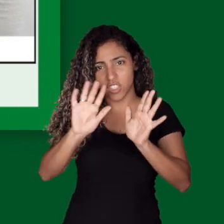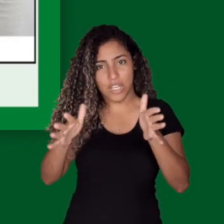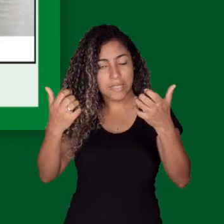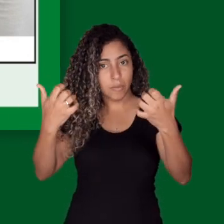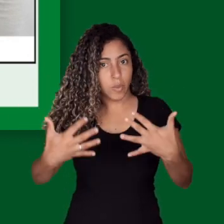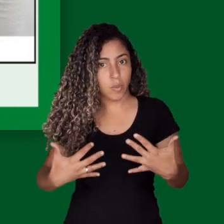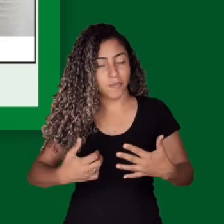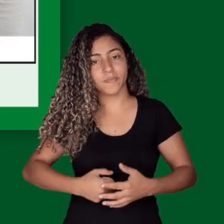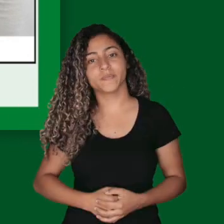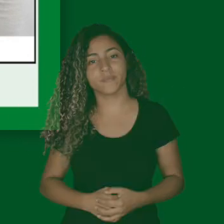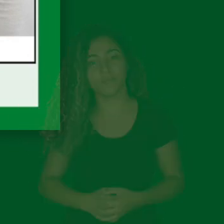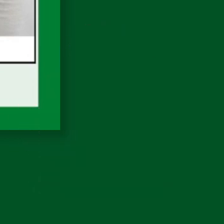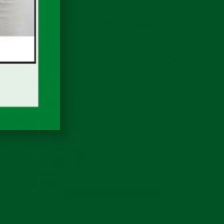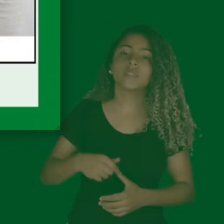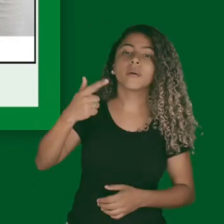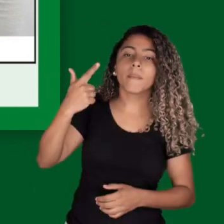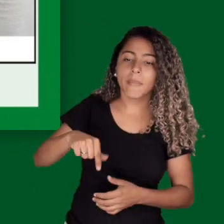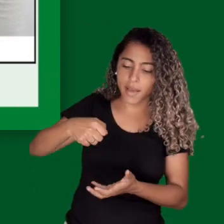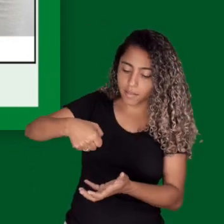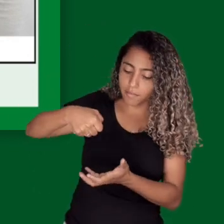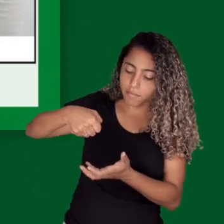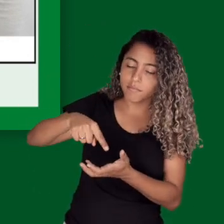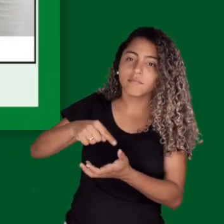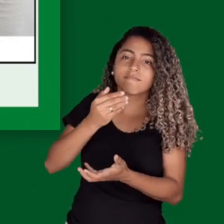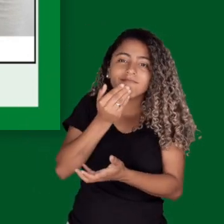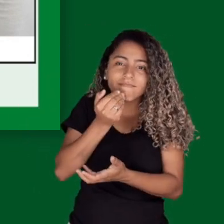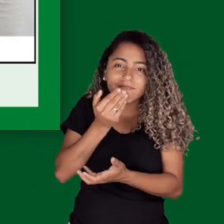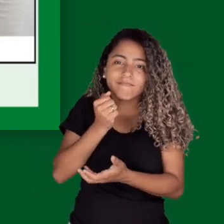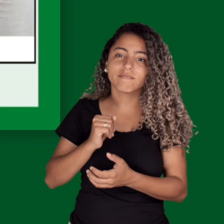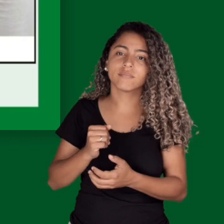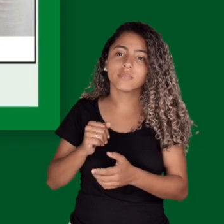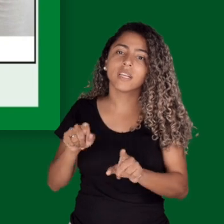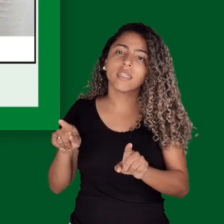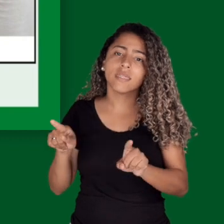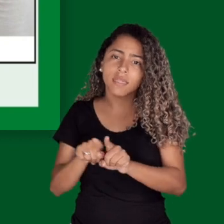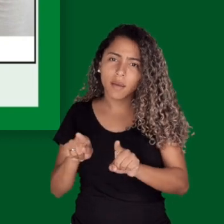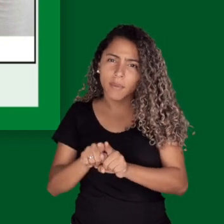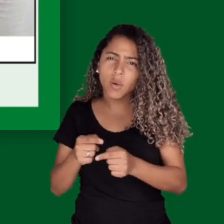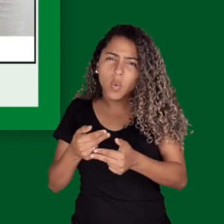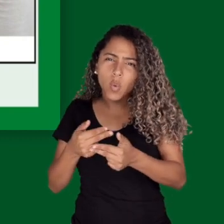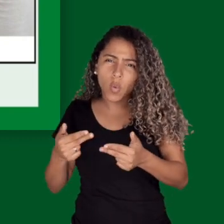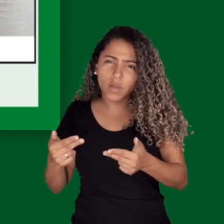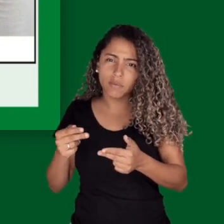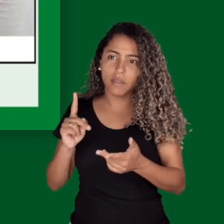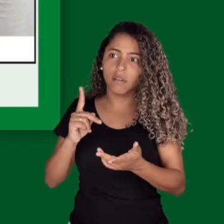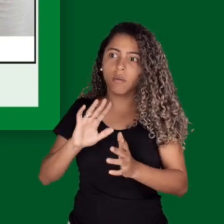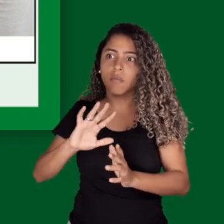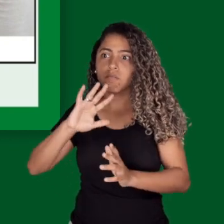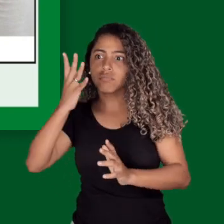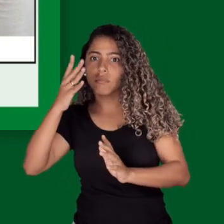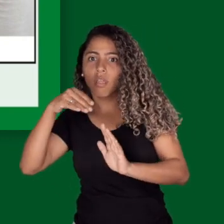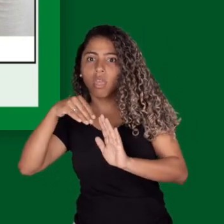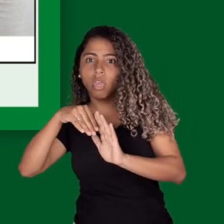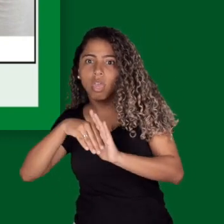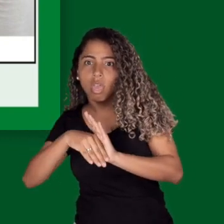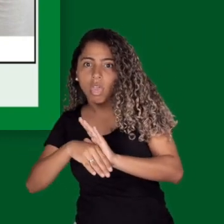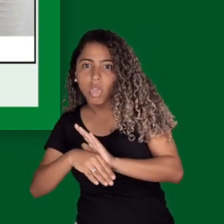lanche e o kit para corrigir uma hipoglicemia, que a gente vai abordar isso com vocês também.